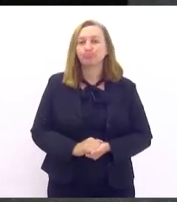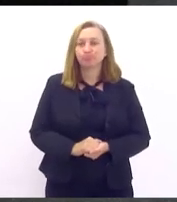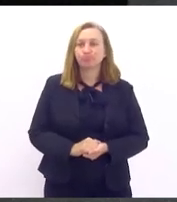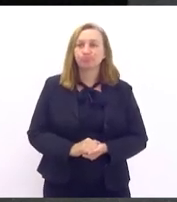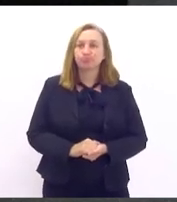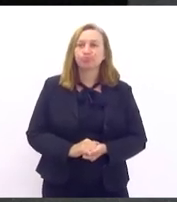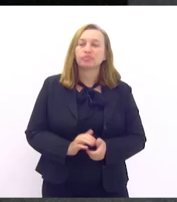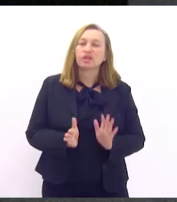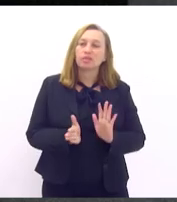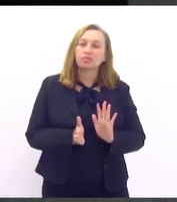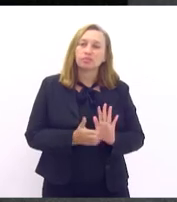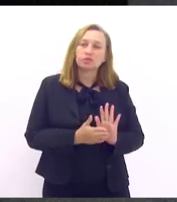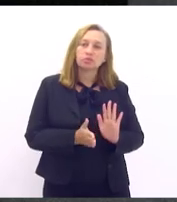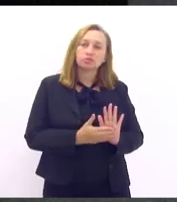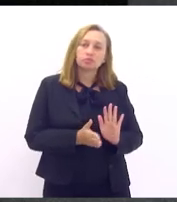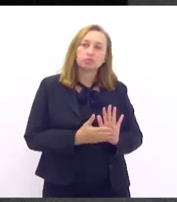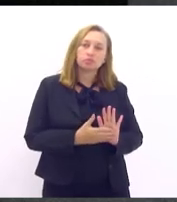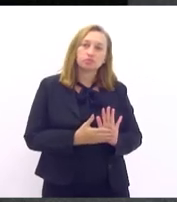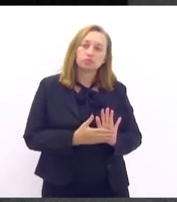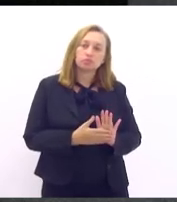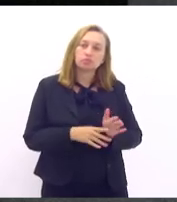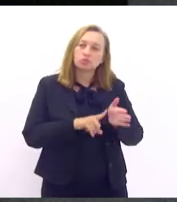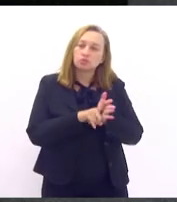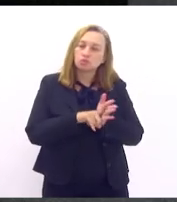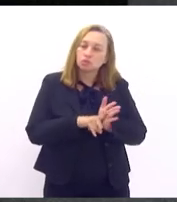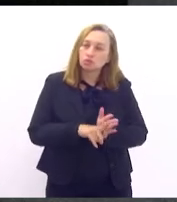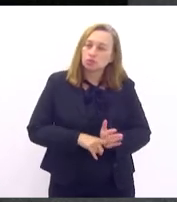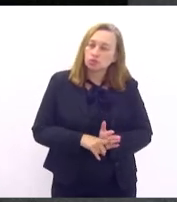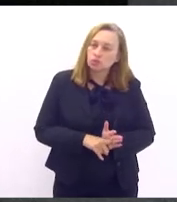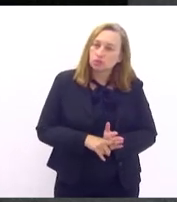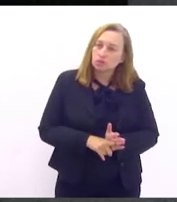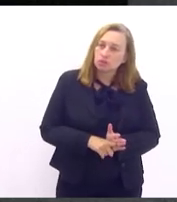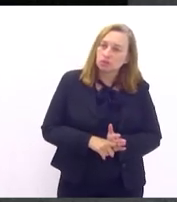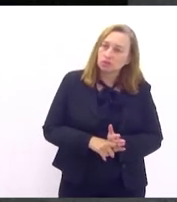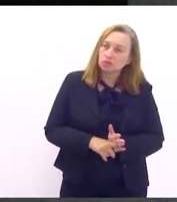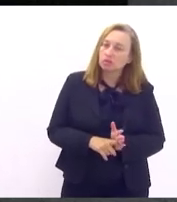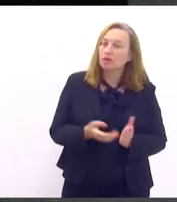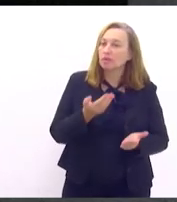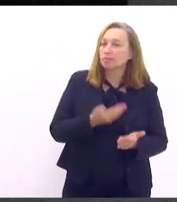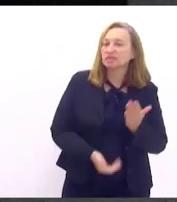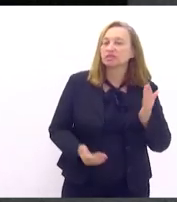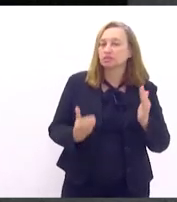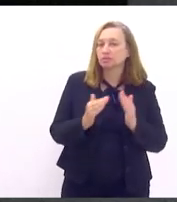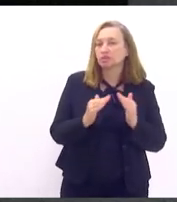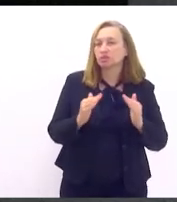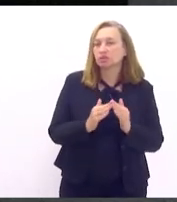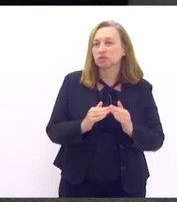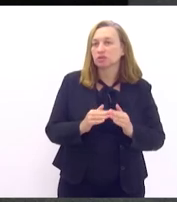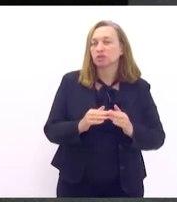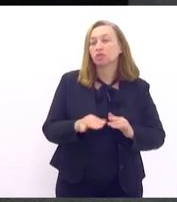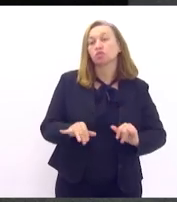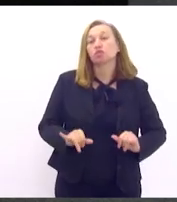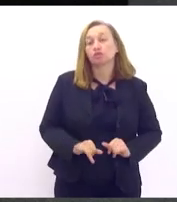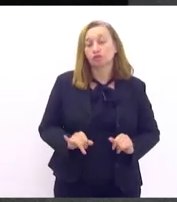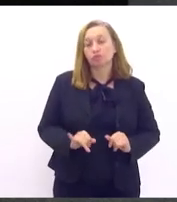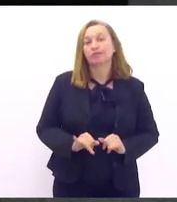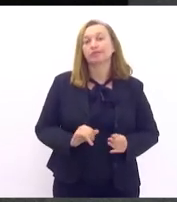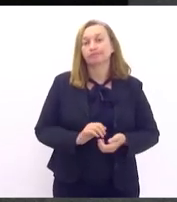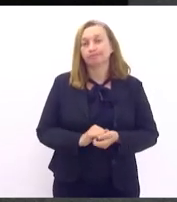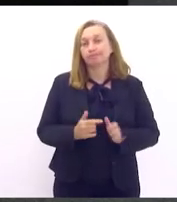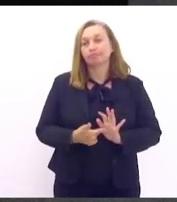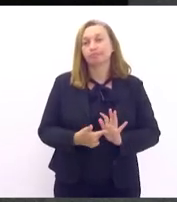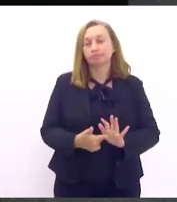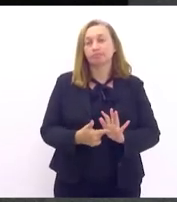A proposição de um censo de déficit e inadequação habitacional, ele atende uma dor muito grande, que é saber qual é a